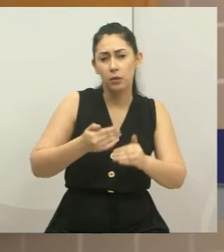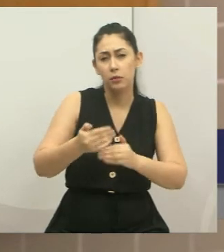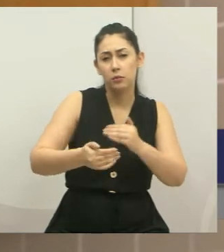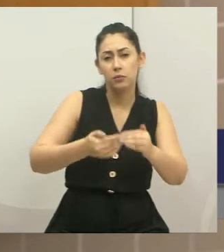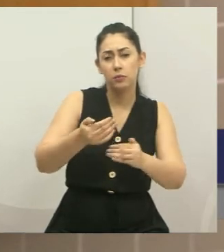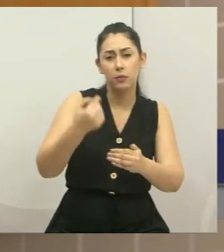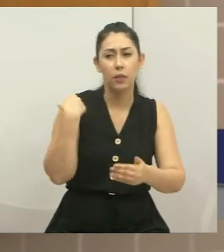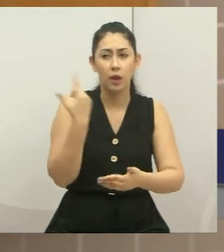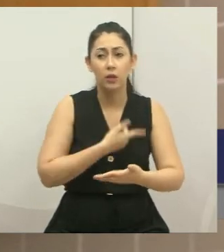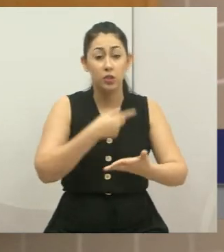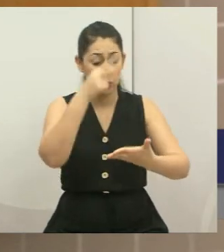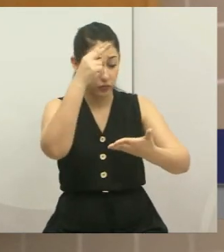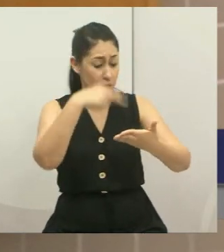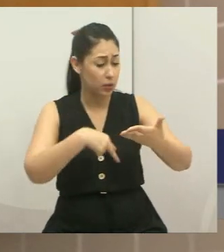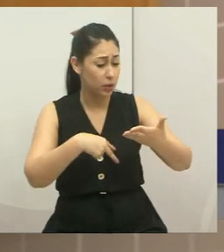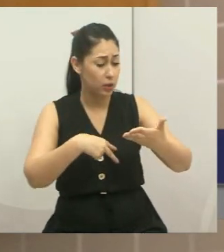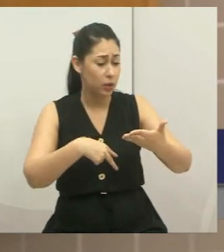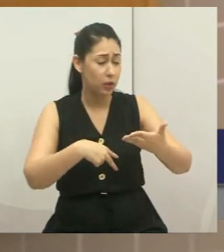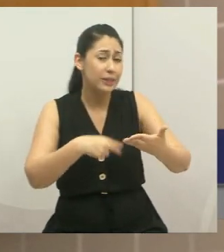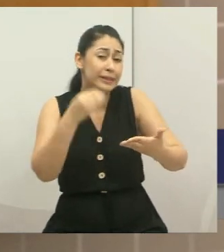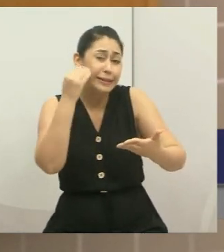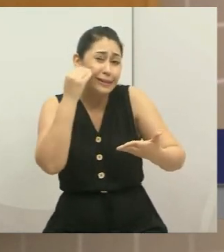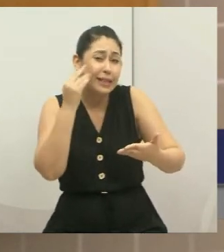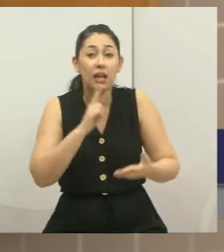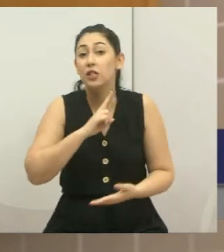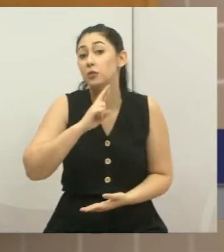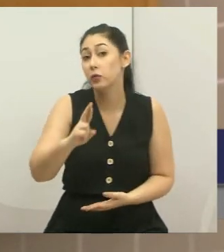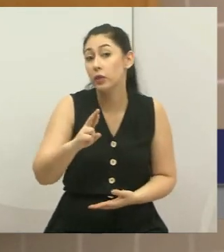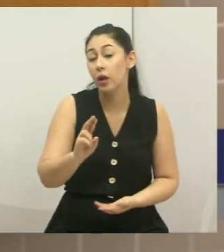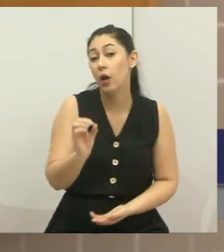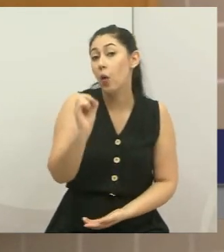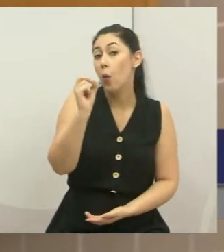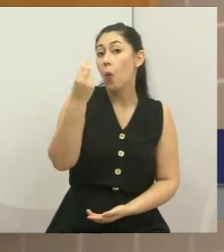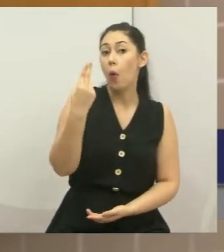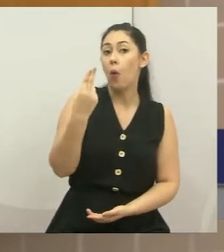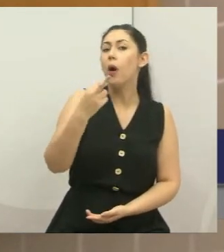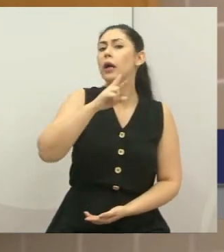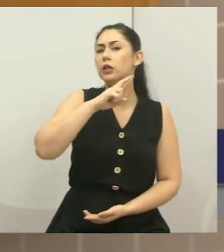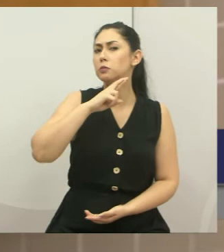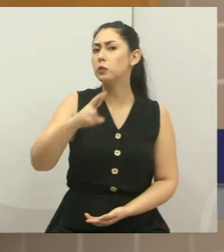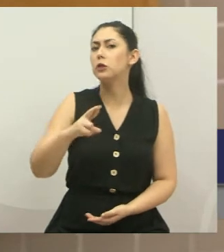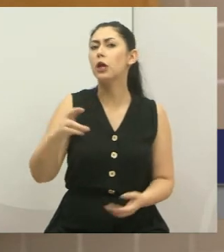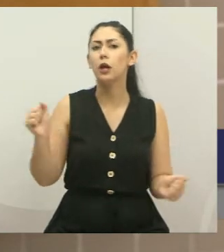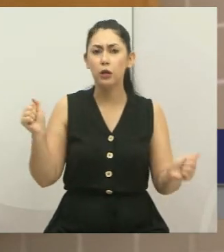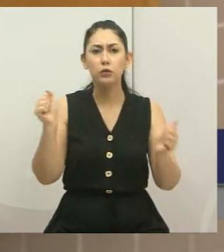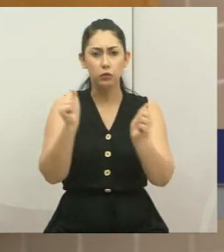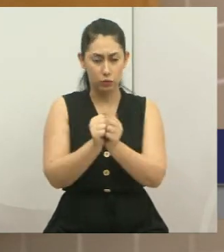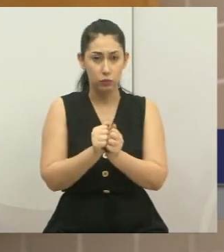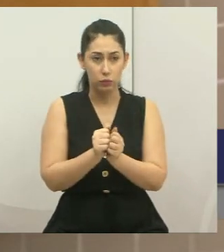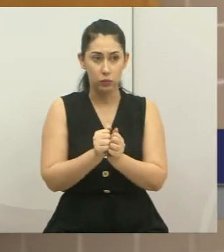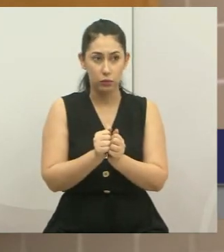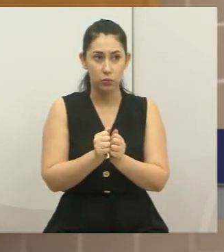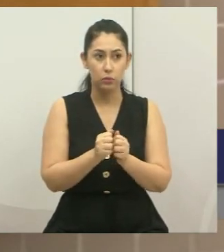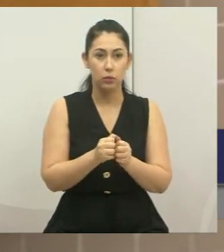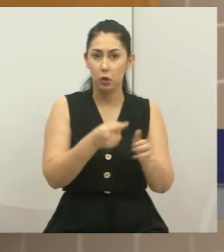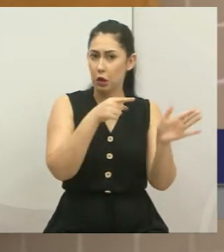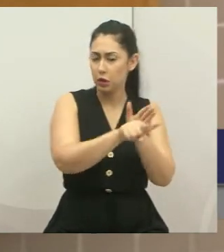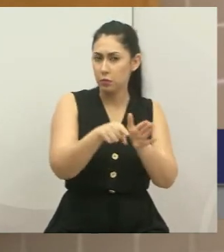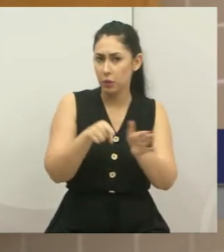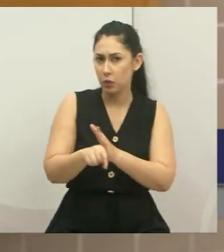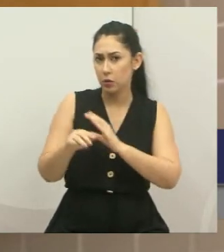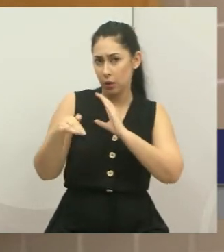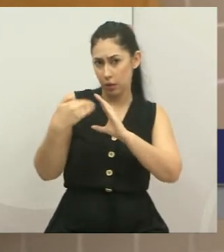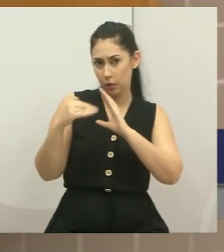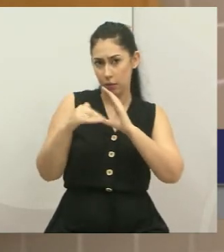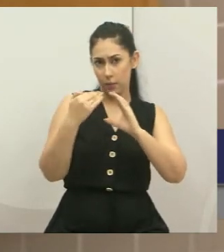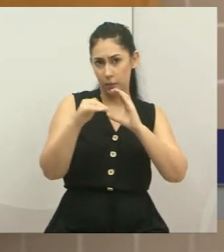minutos, ler e tentar responder aqui, ou vamos responder conjuntamente com aquelas questões que vocês deixarem